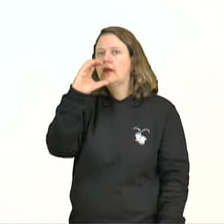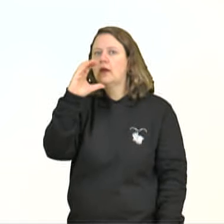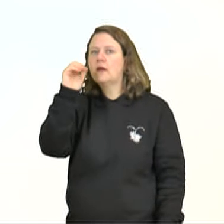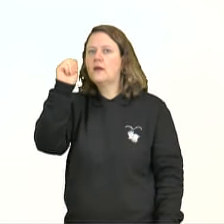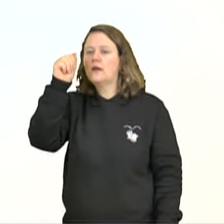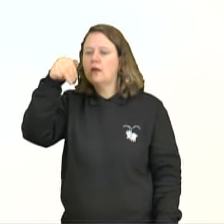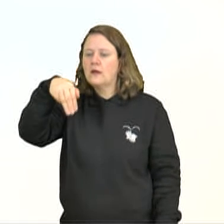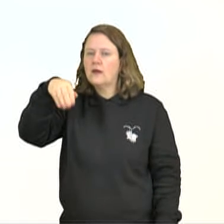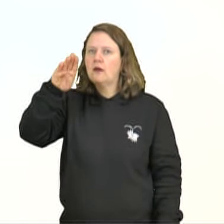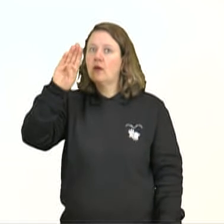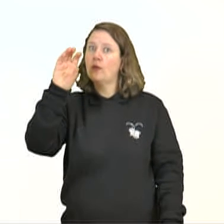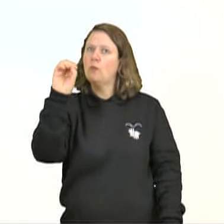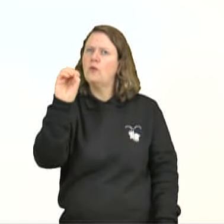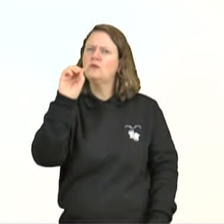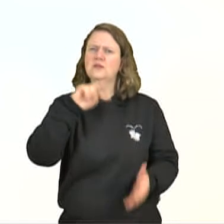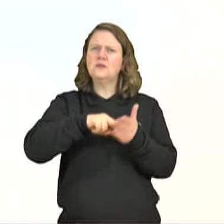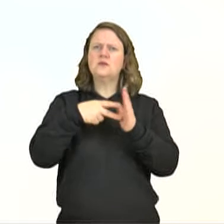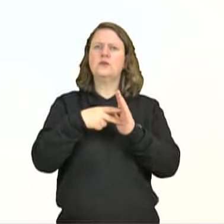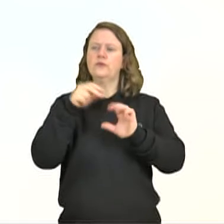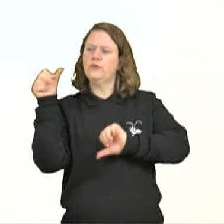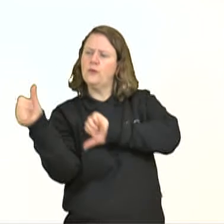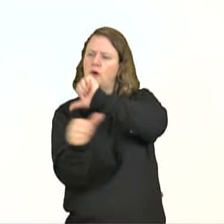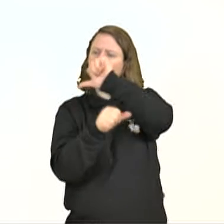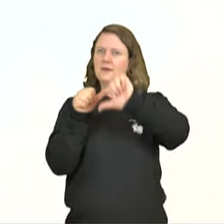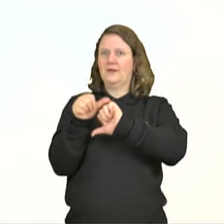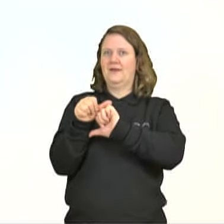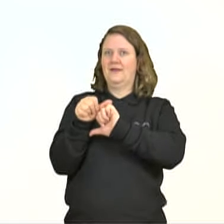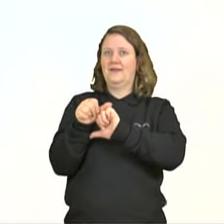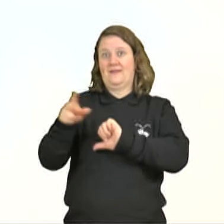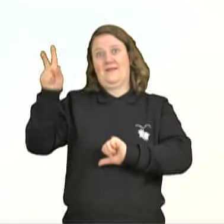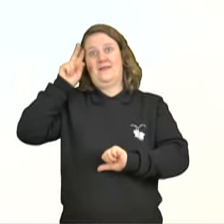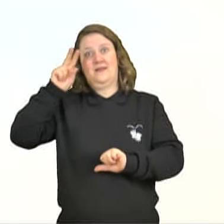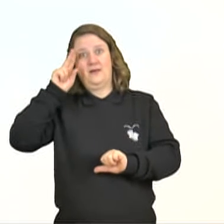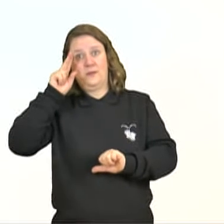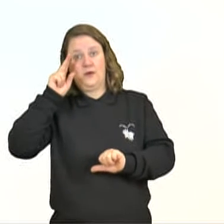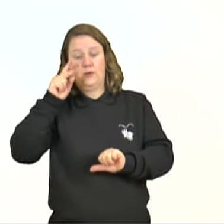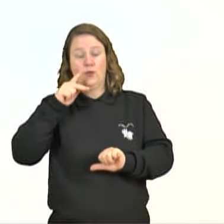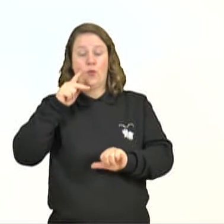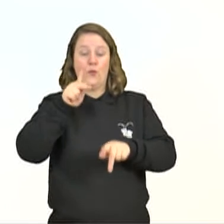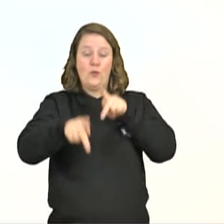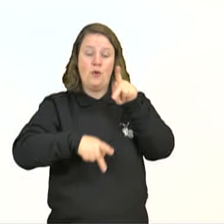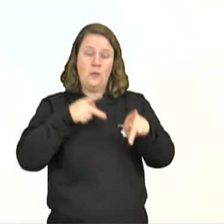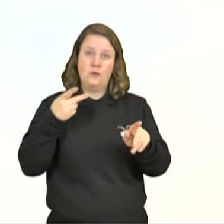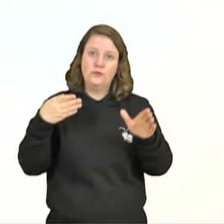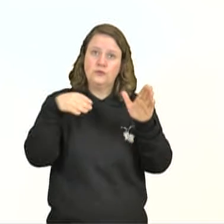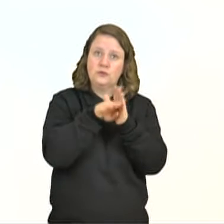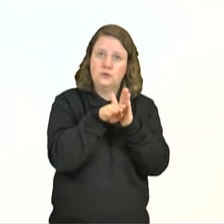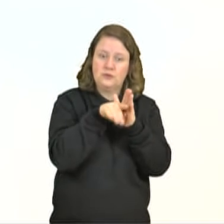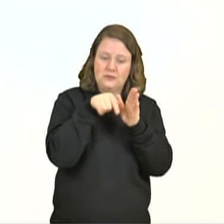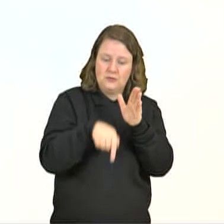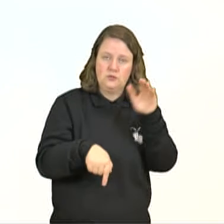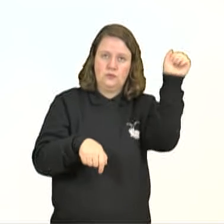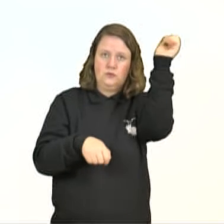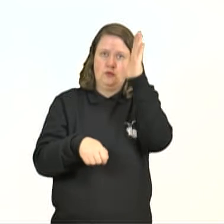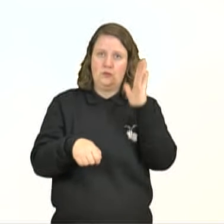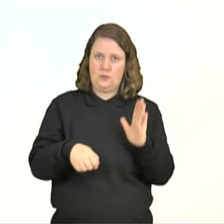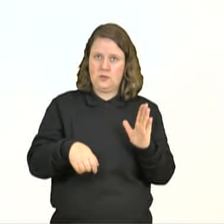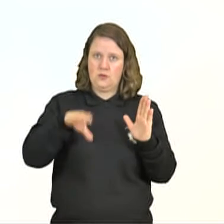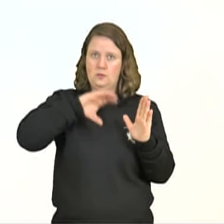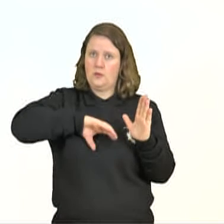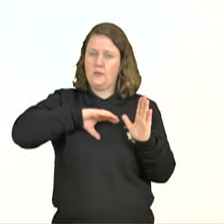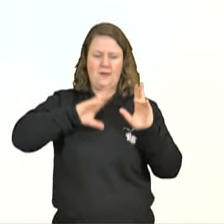troca. Lembra que quando os portugueses chegaram aqui no Brasil, no ano de 1500, eles faziam comércio com os indígenas à base de